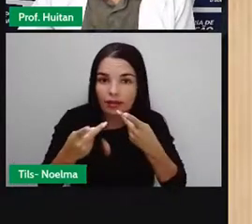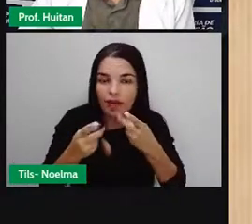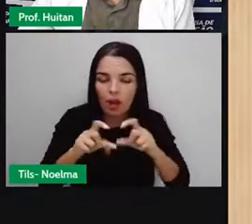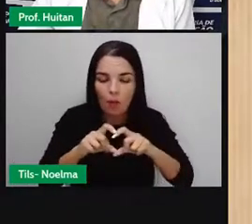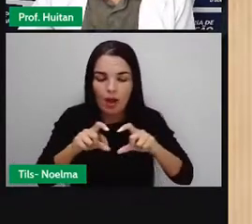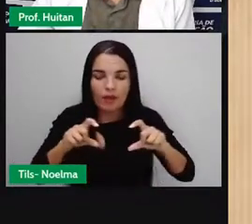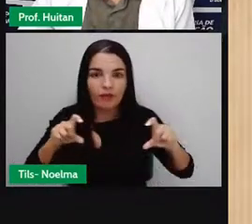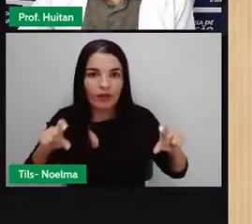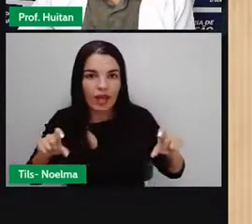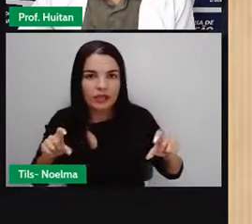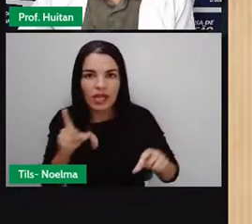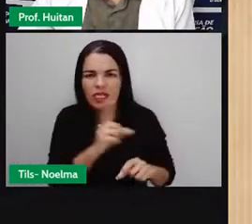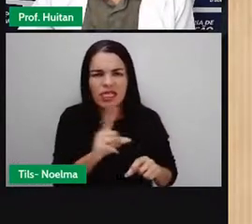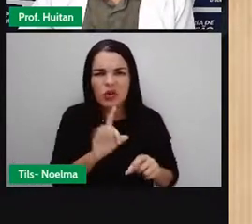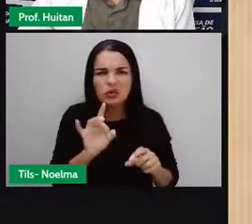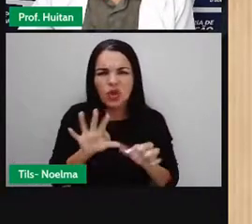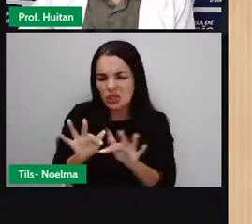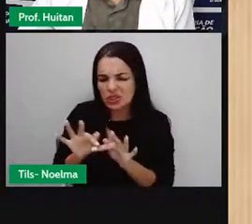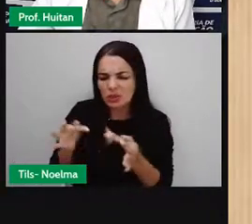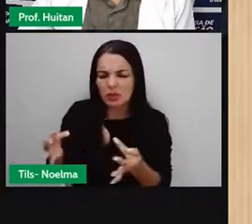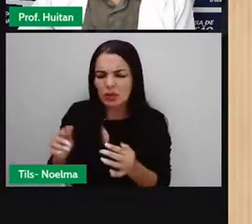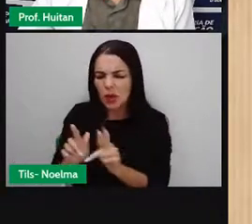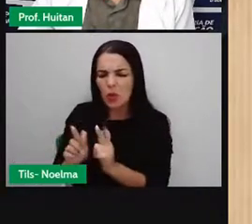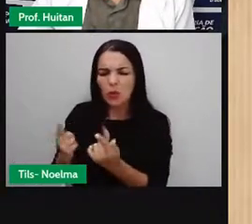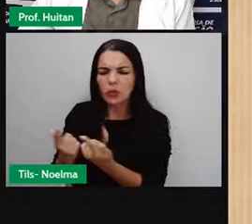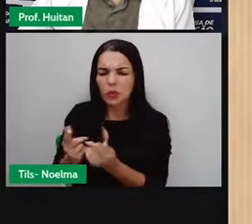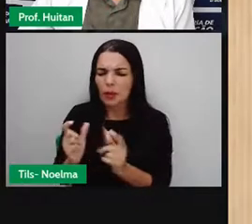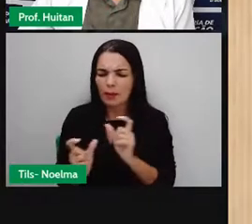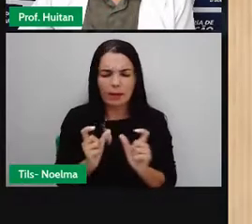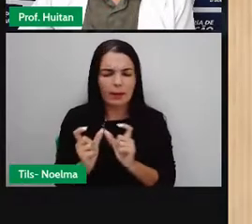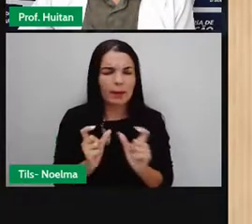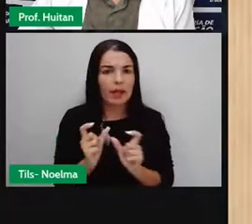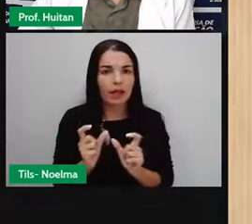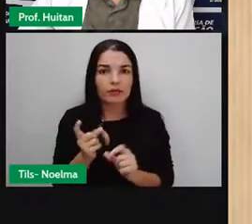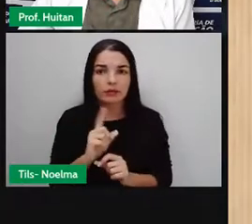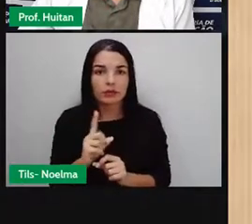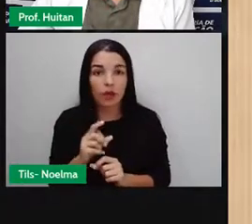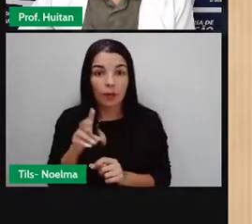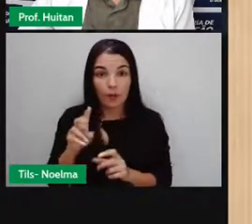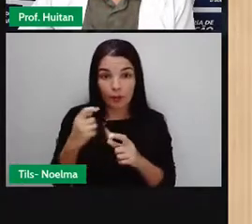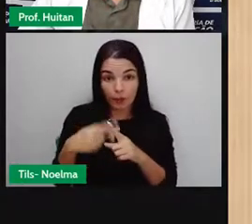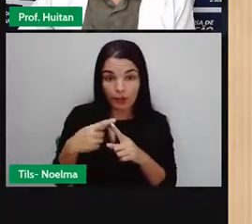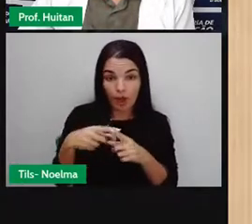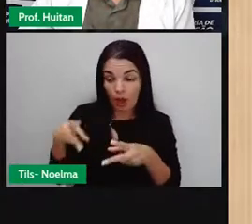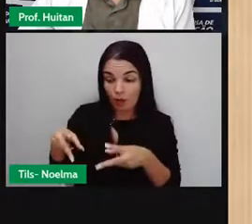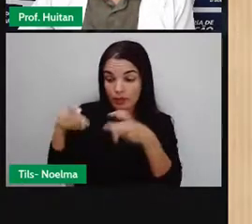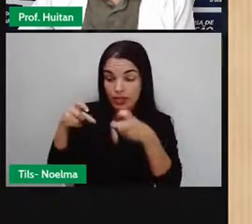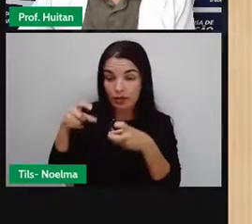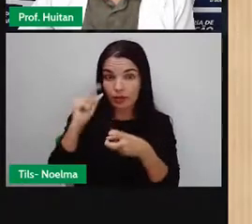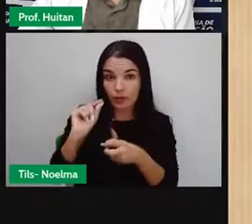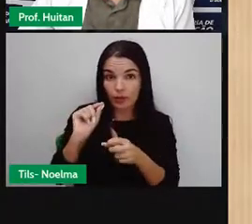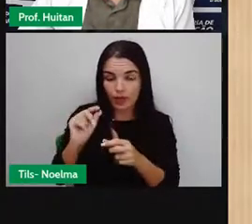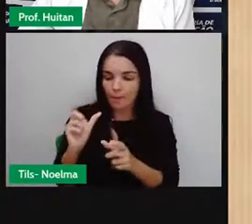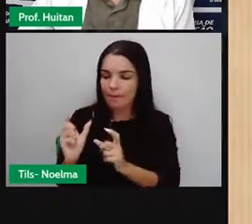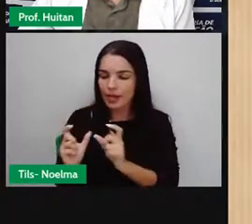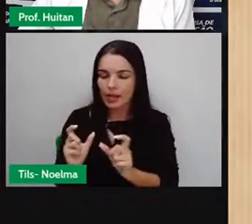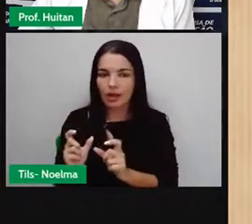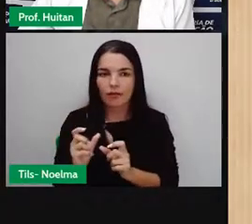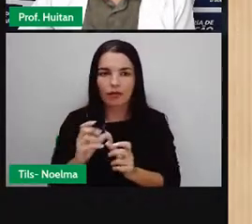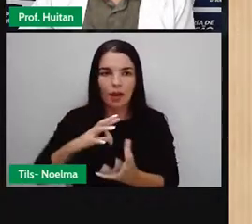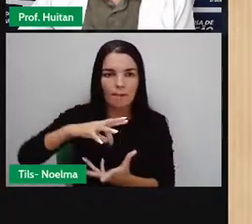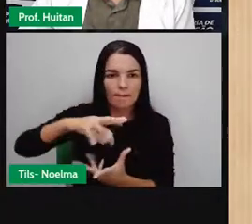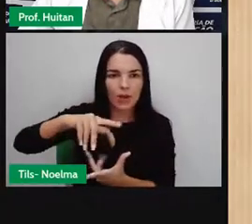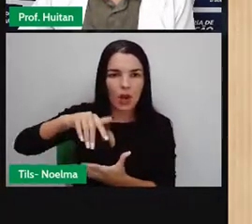Uma frase não é simplesmente um conjunto de palavras. Observem essas palavras que estão aí: bola,